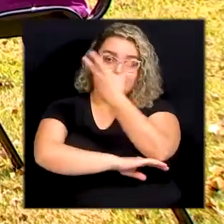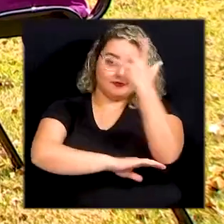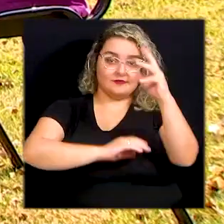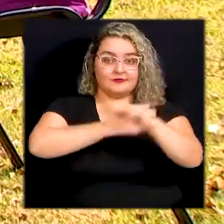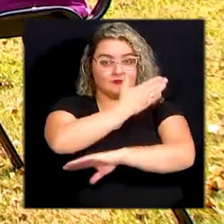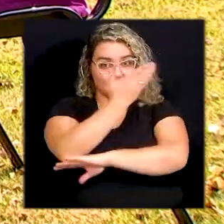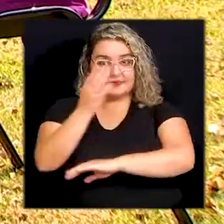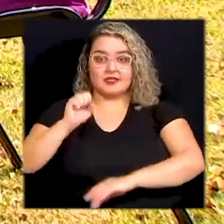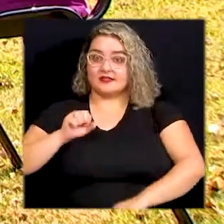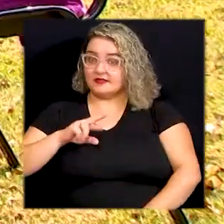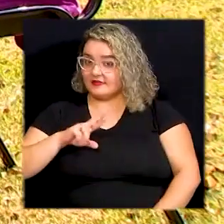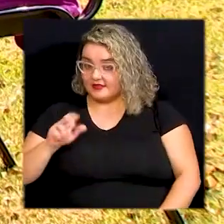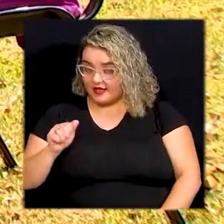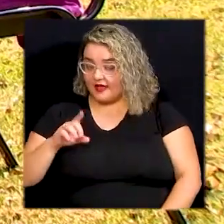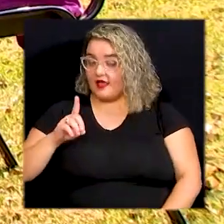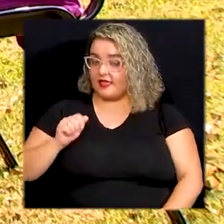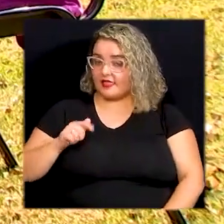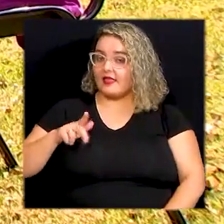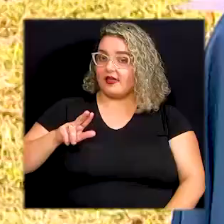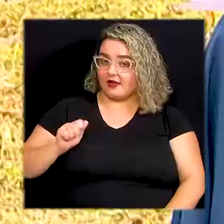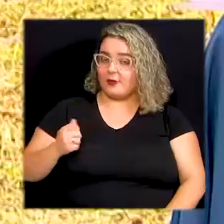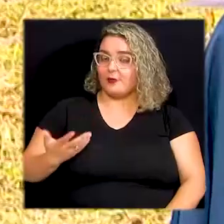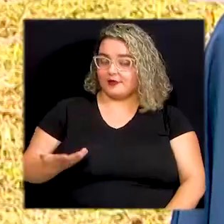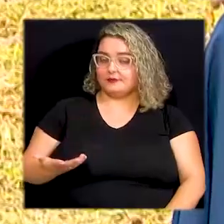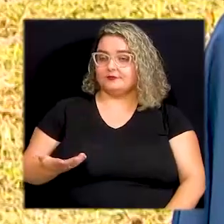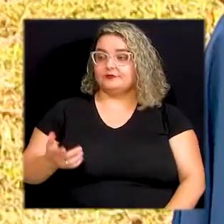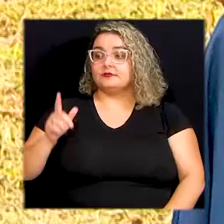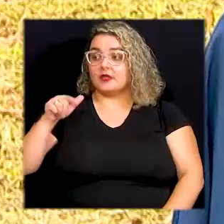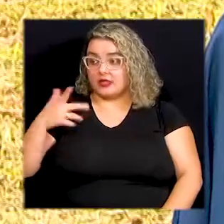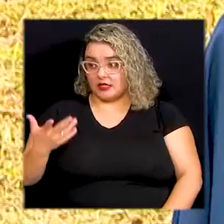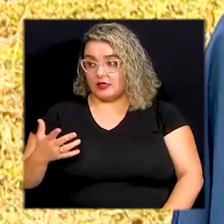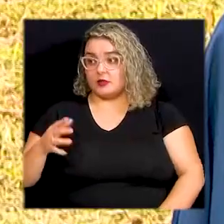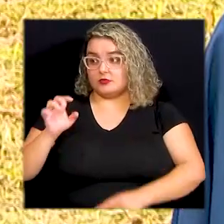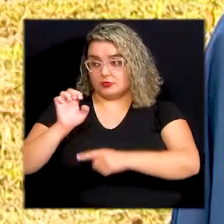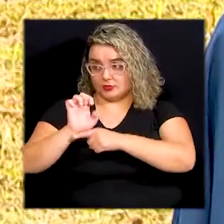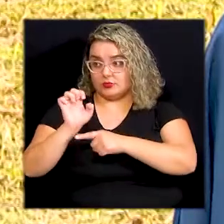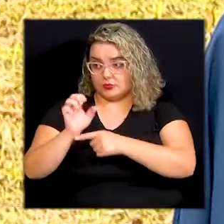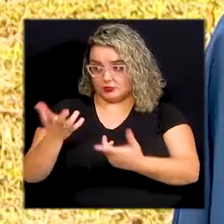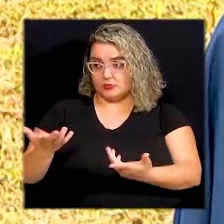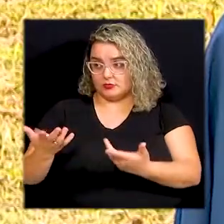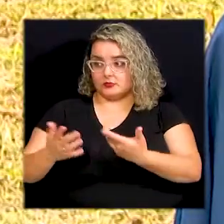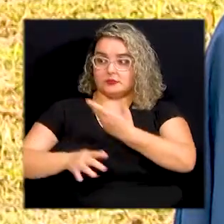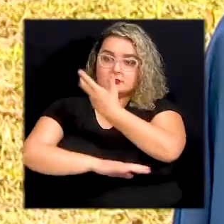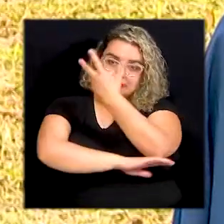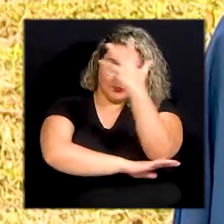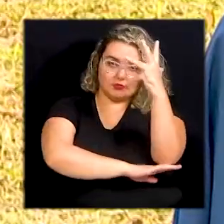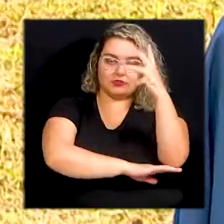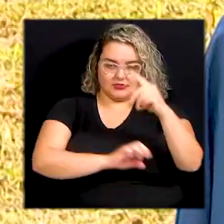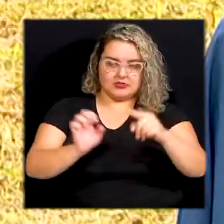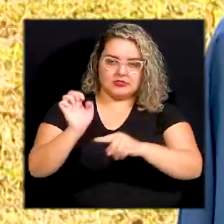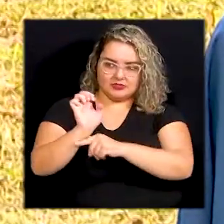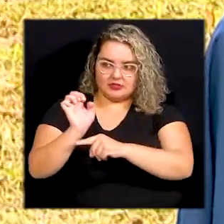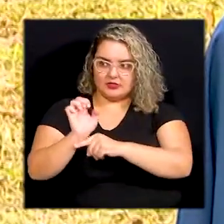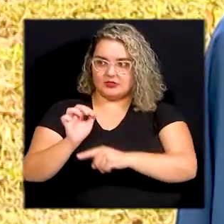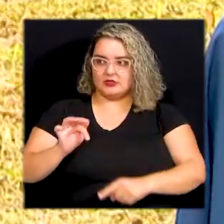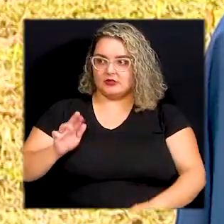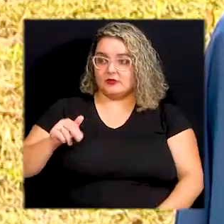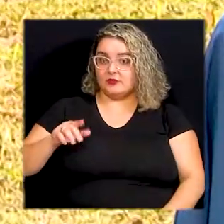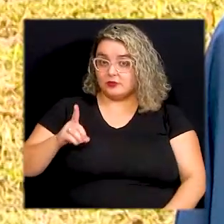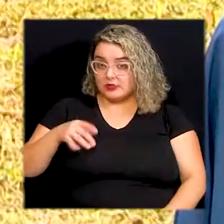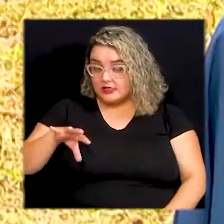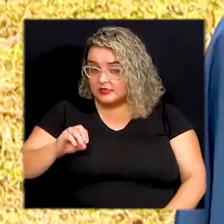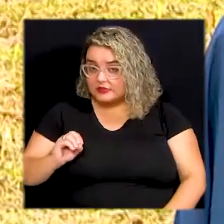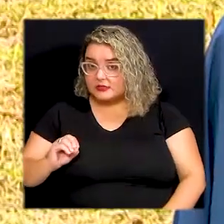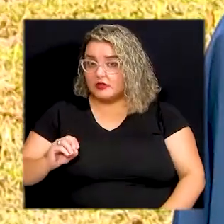Floresta Estadual da Serra d'Água, que é do Estado, né? Floresta Estadual, é da